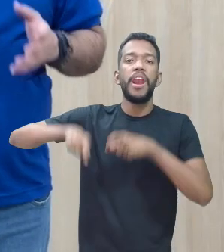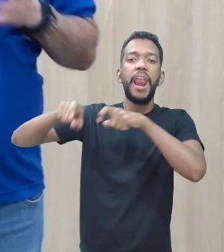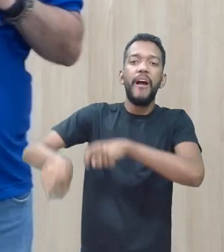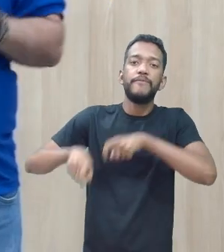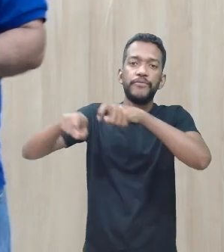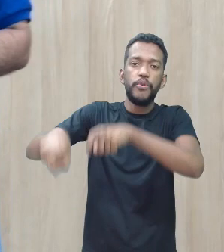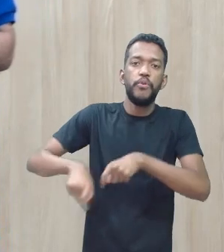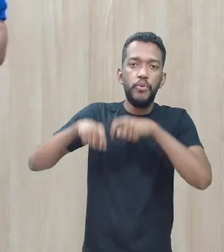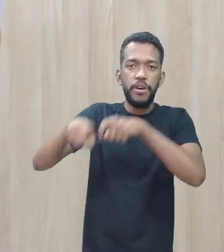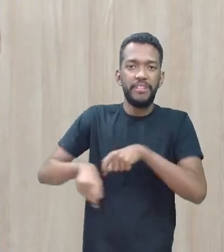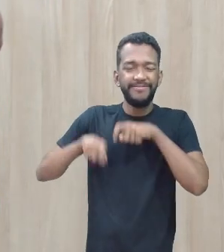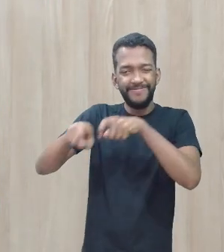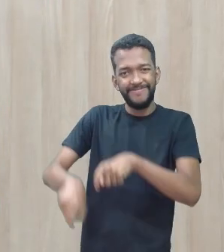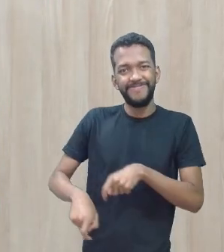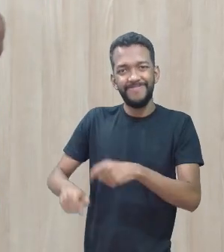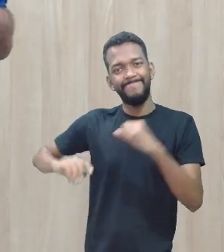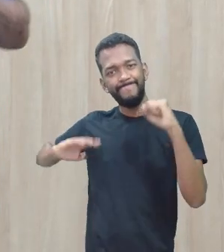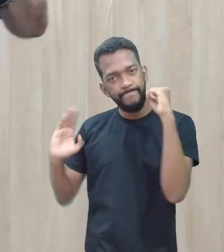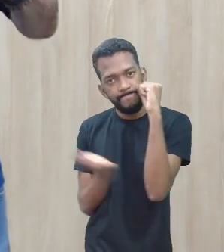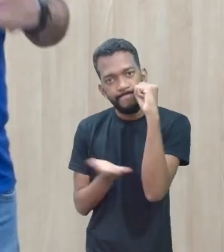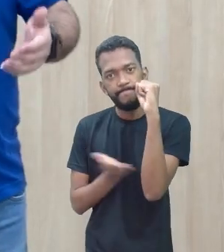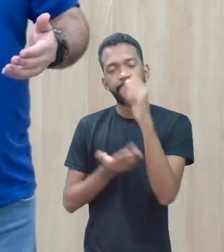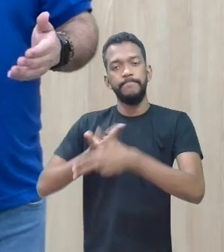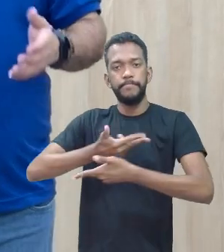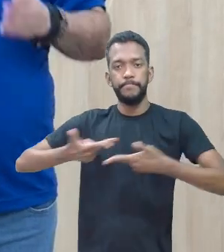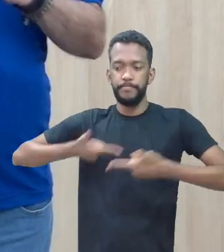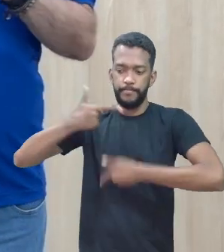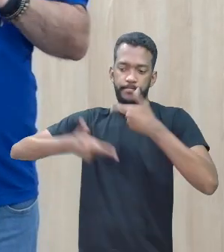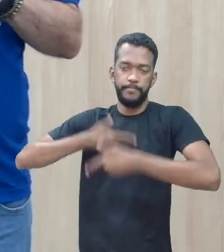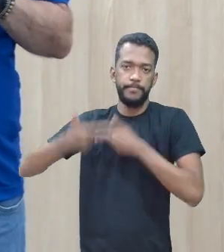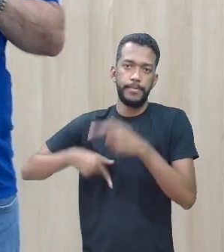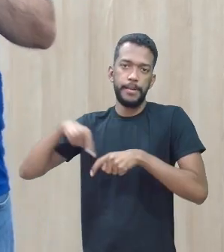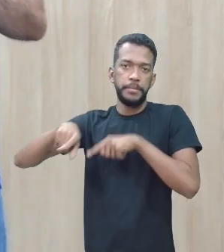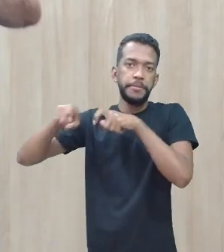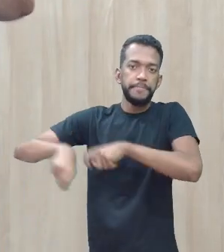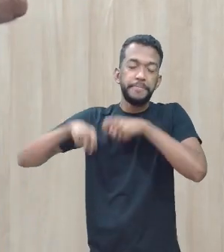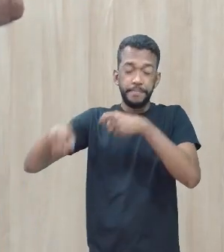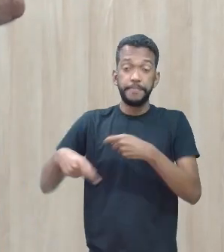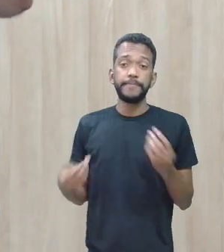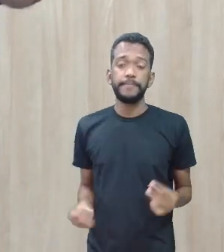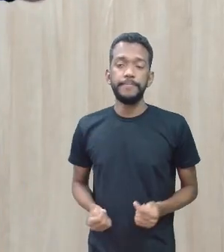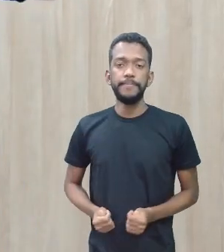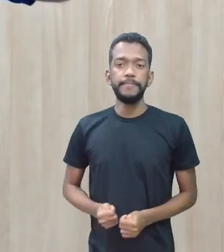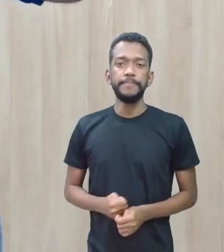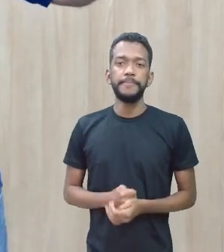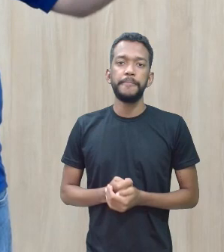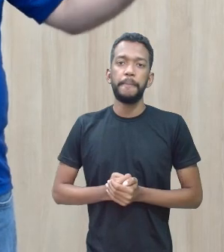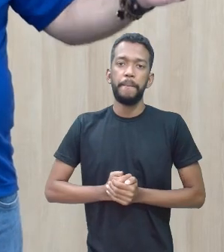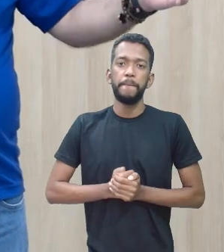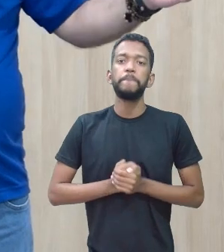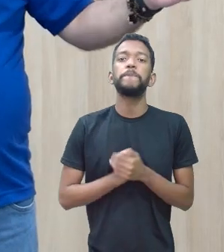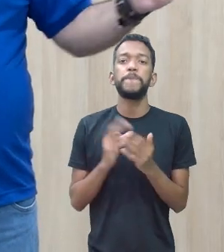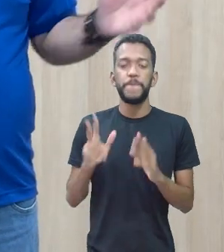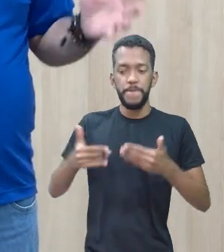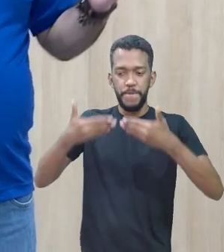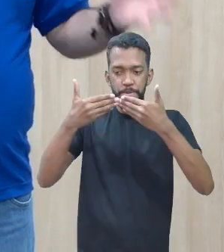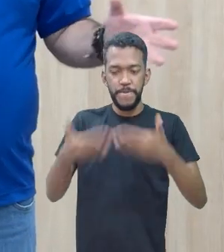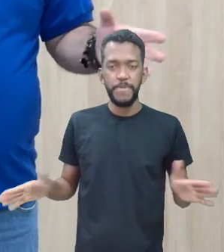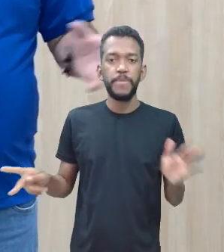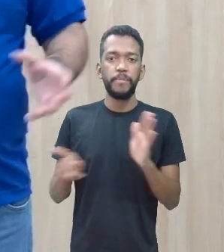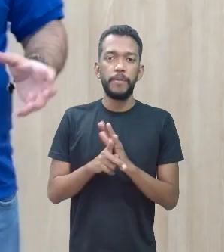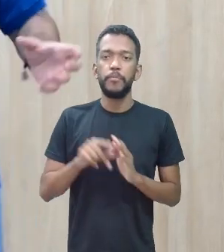para o trabalho na lavoura, mas na frente, né, eles vão ampliar as lavouras, né,